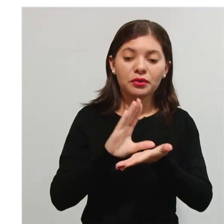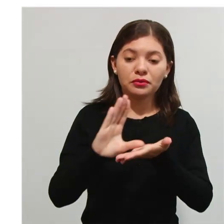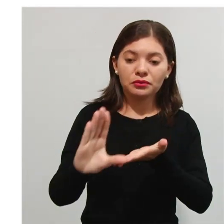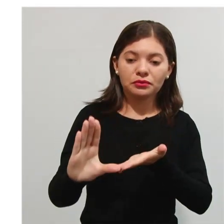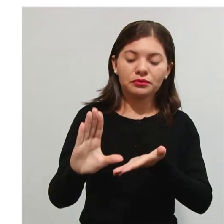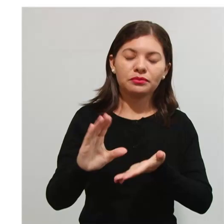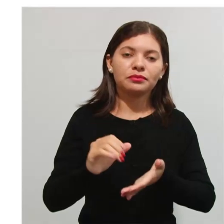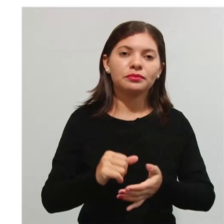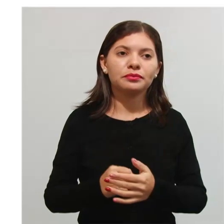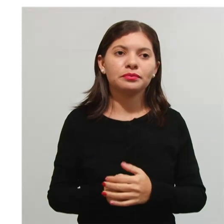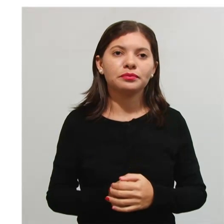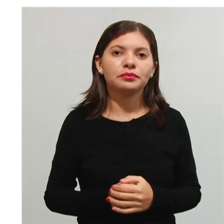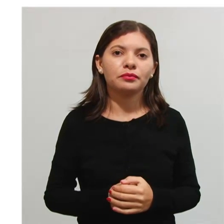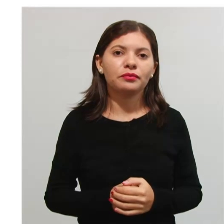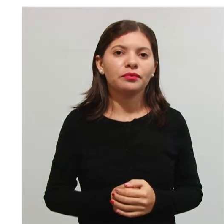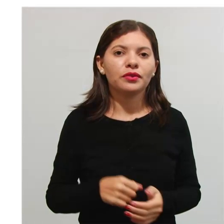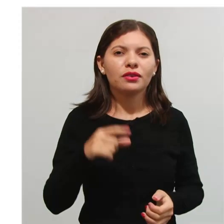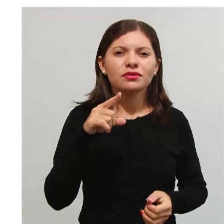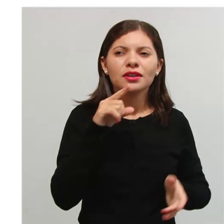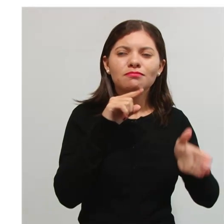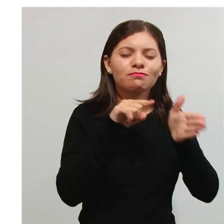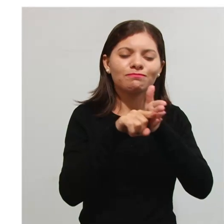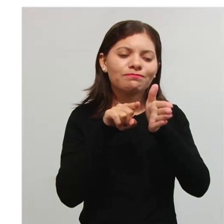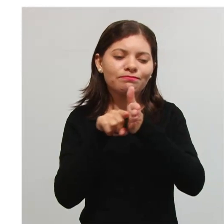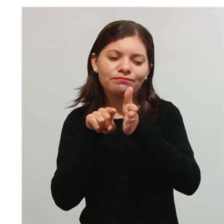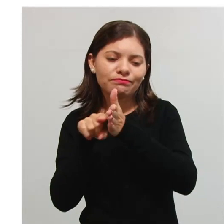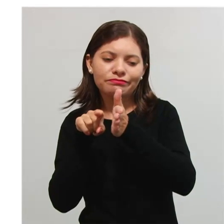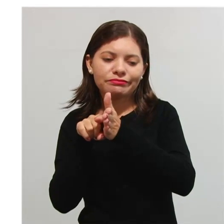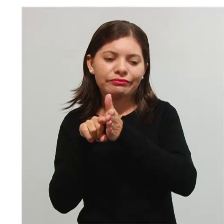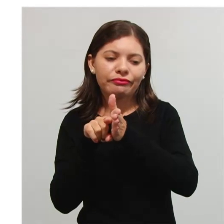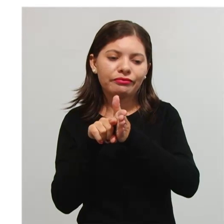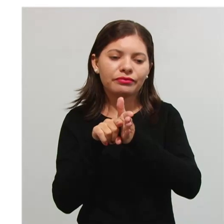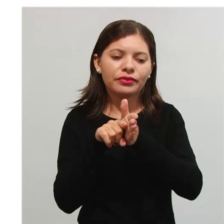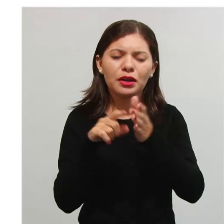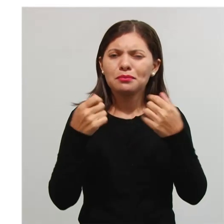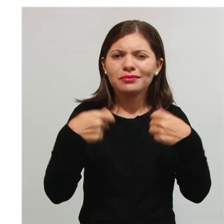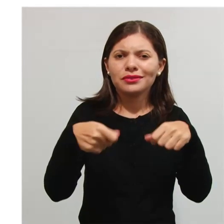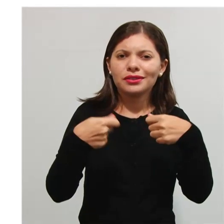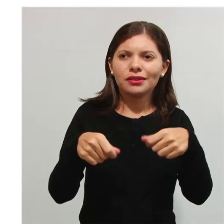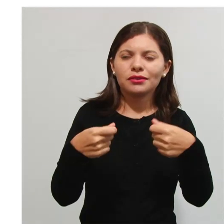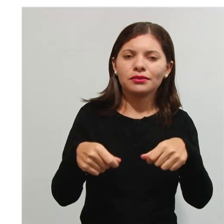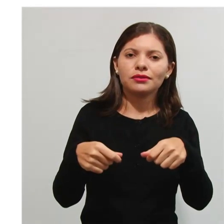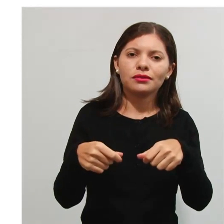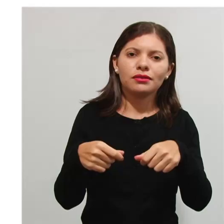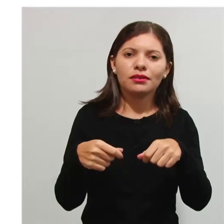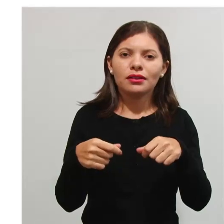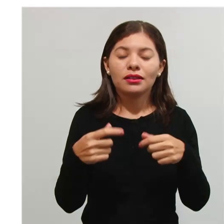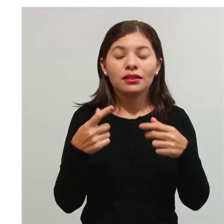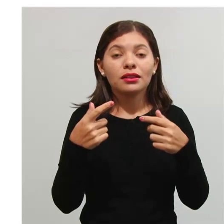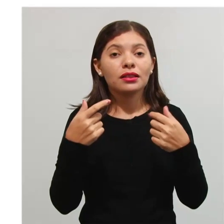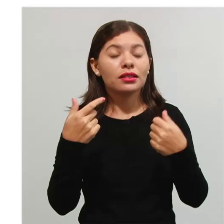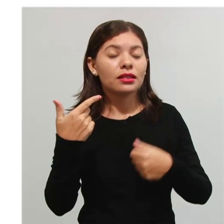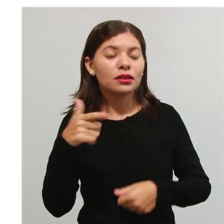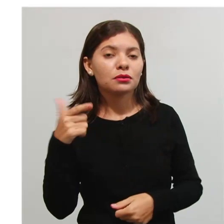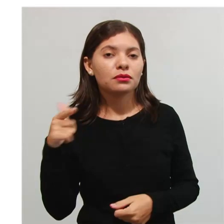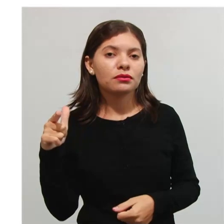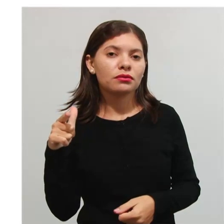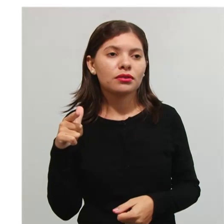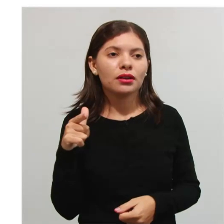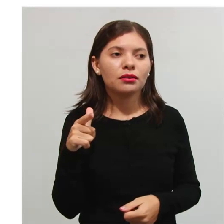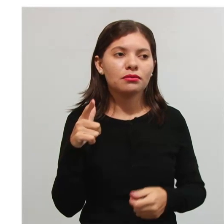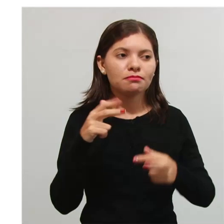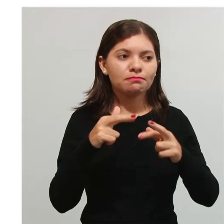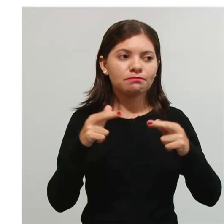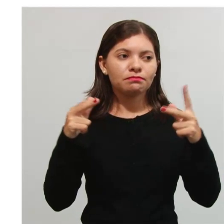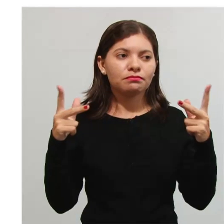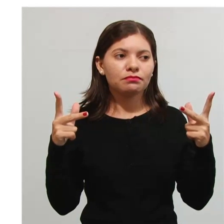outras já oferecem. Se você não busca inovação, você não vai ter um atrativo, um diferencial, uma vantagem